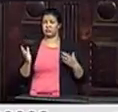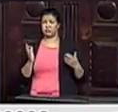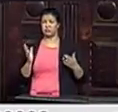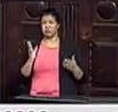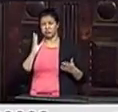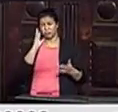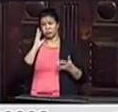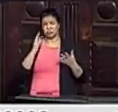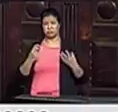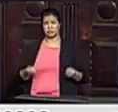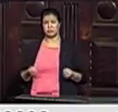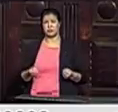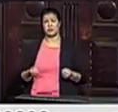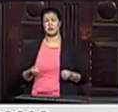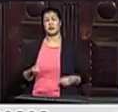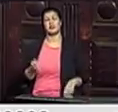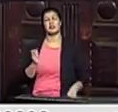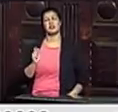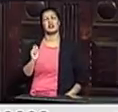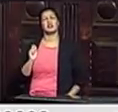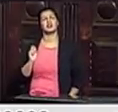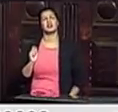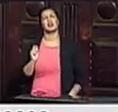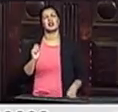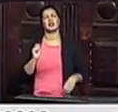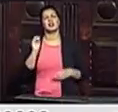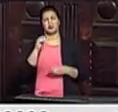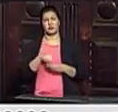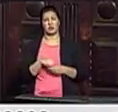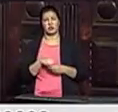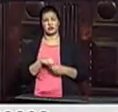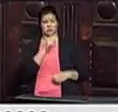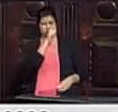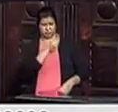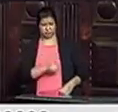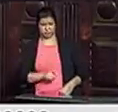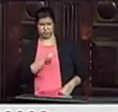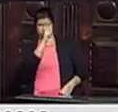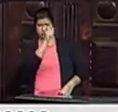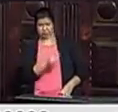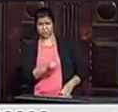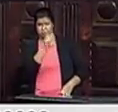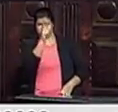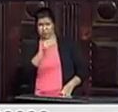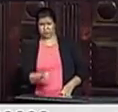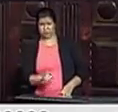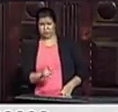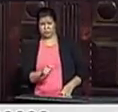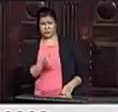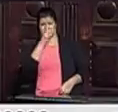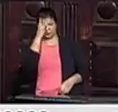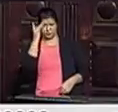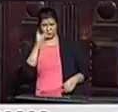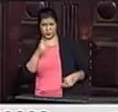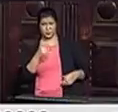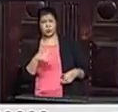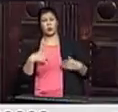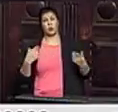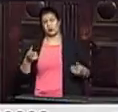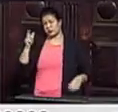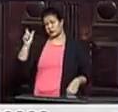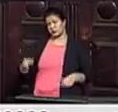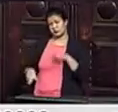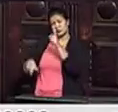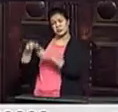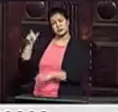Quem é que vota? É a pessoa física ou a pessoa jurídica? Quem vota é a pessoa física.